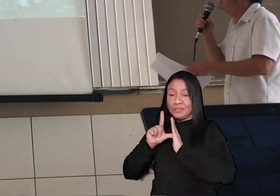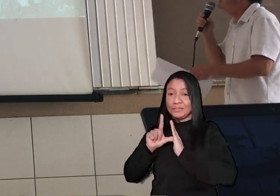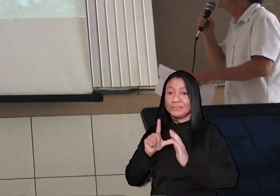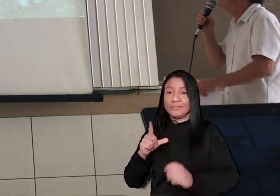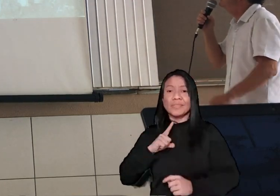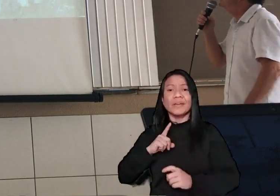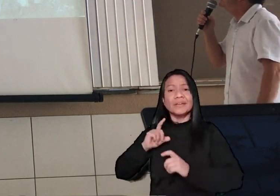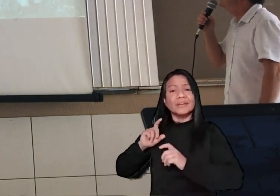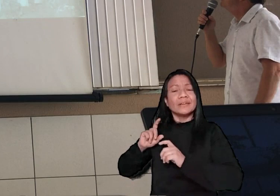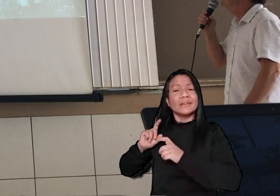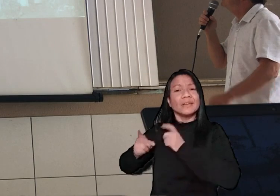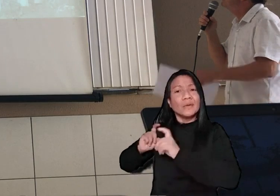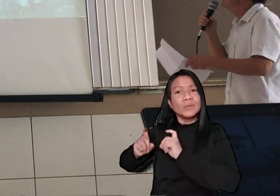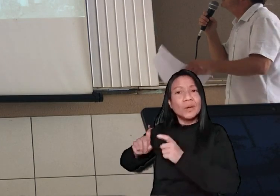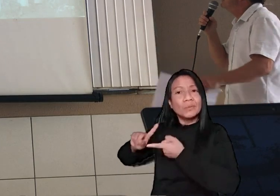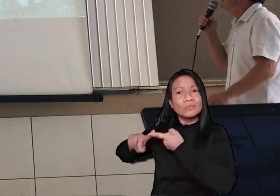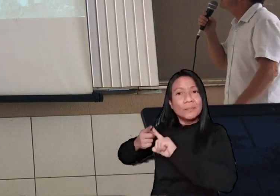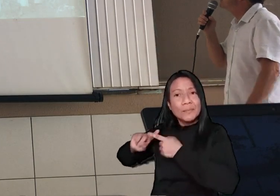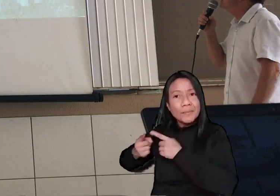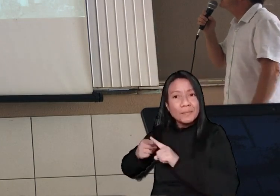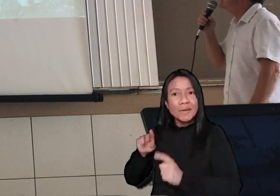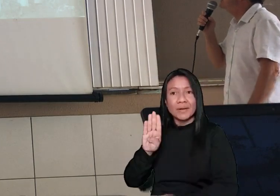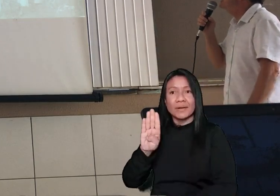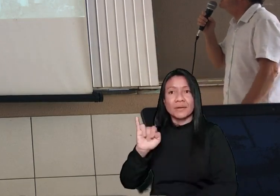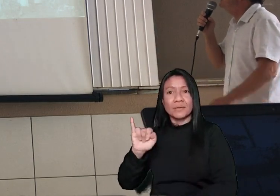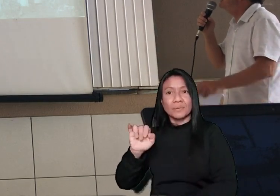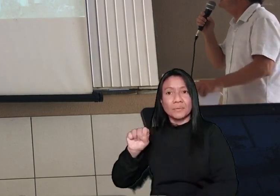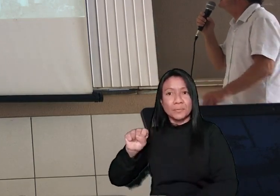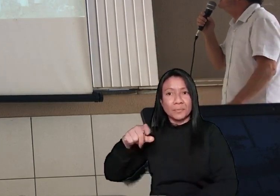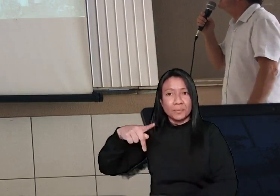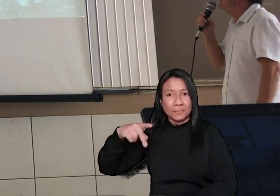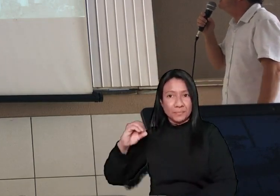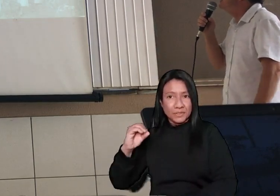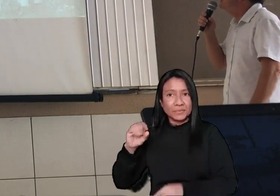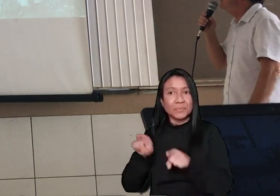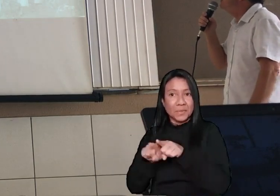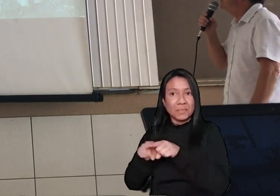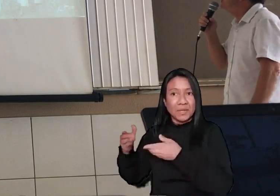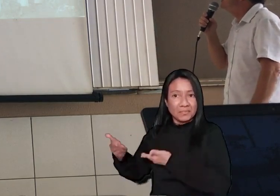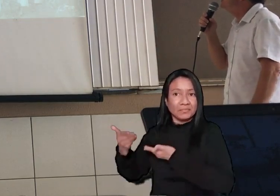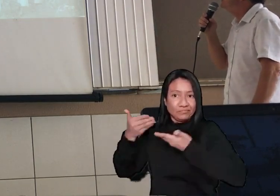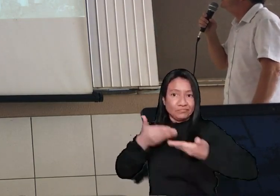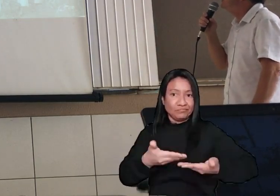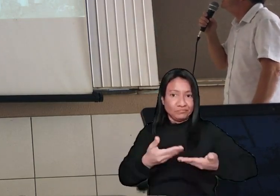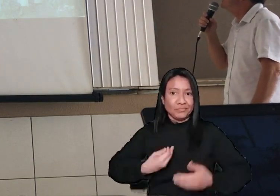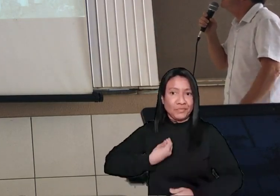a cidade e meio que construir essa capelinha aí para